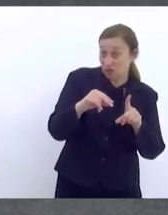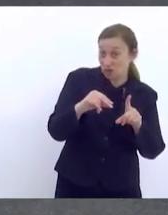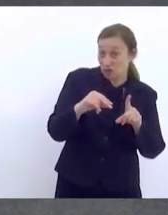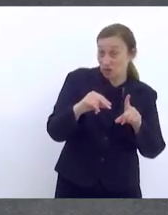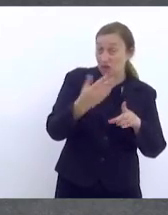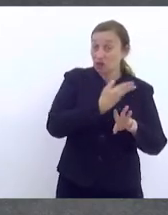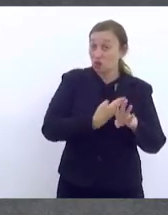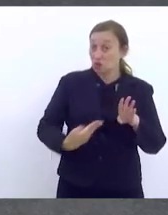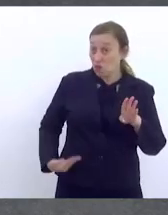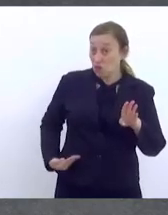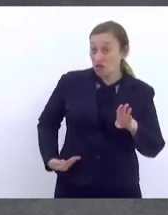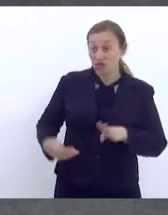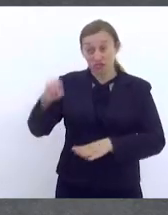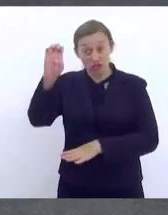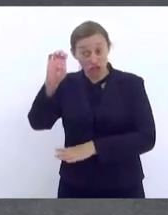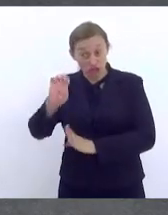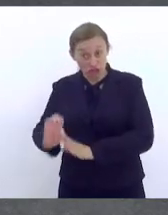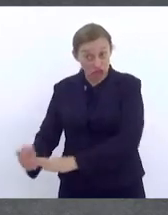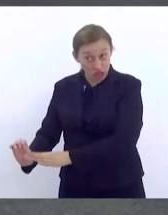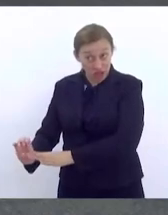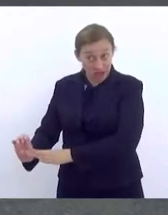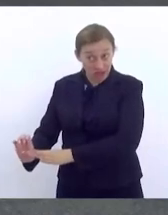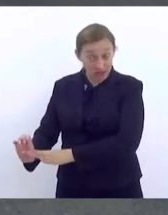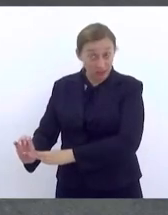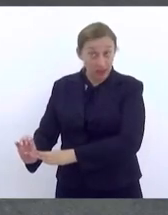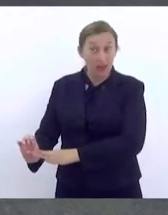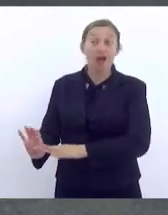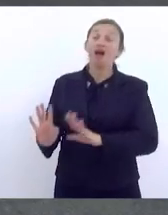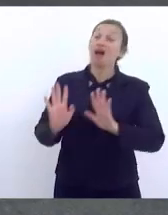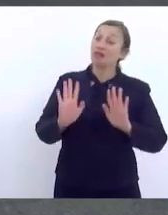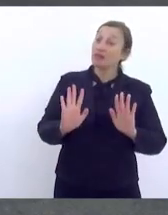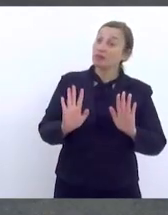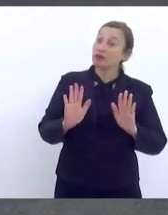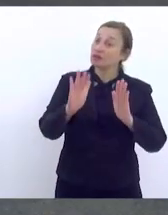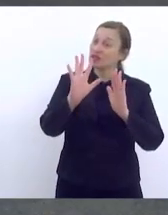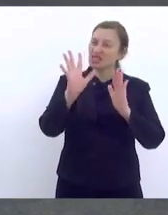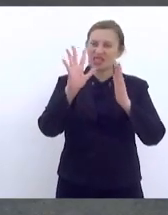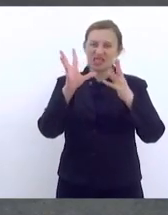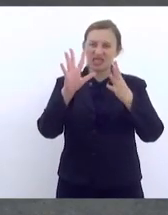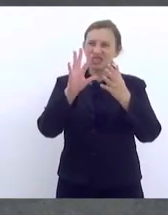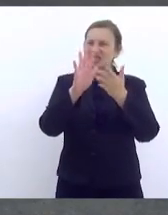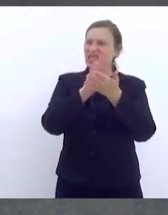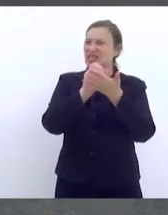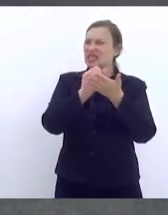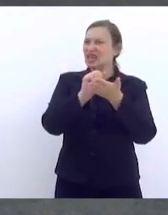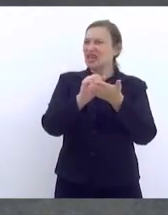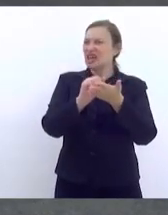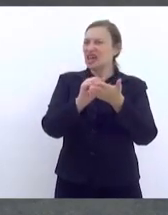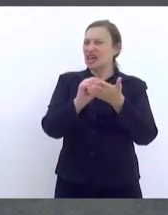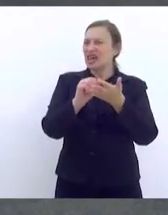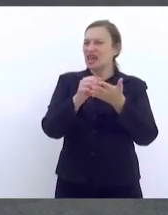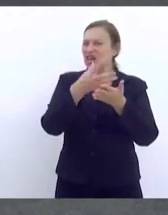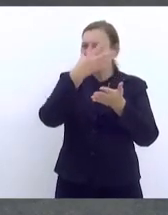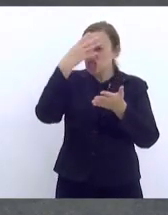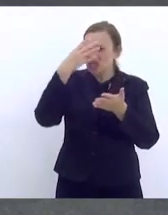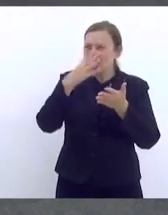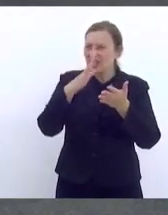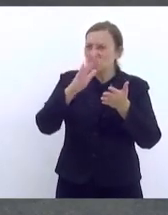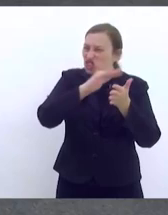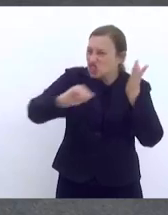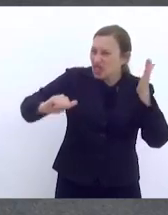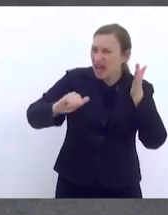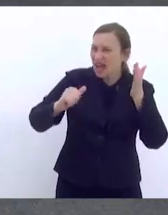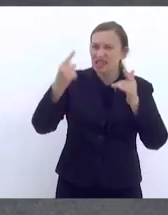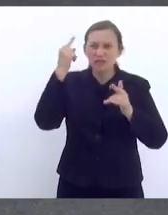governamental de esquerda até para a gente apagar esse esse esse pensamento da sociedade